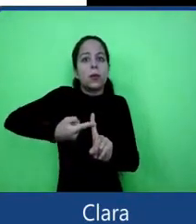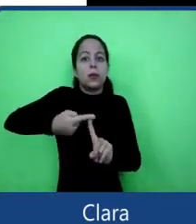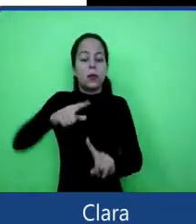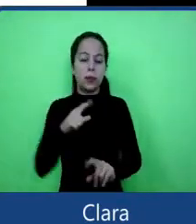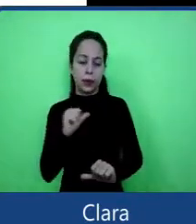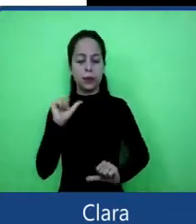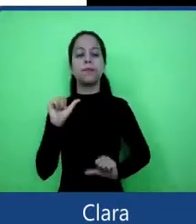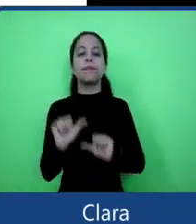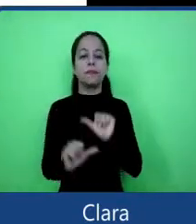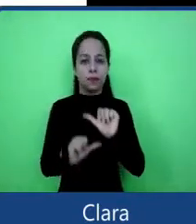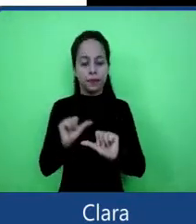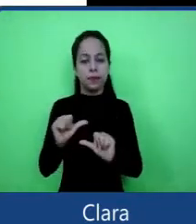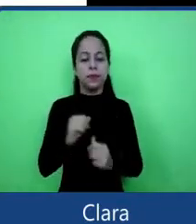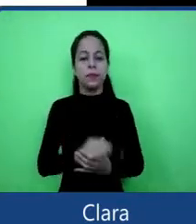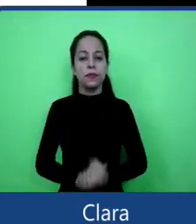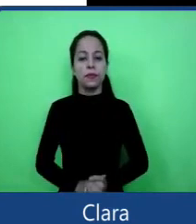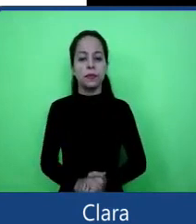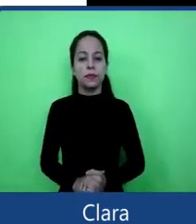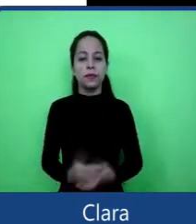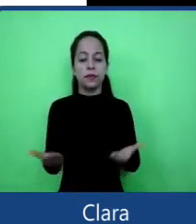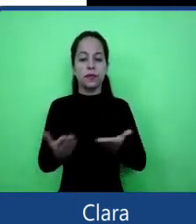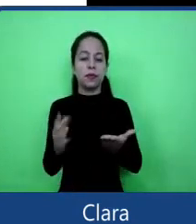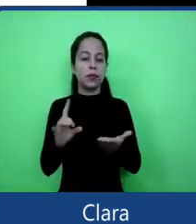Só fazendo aqui uma ressalva importante